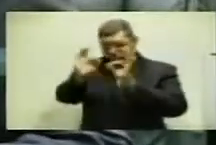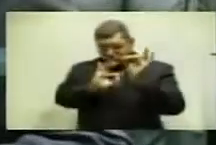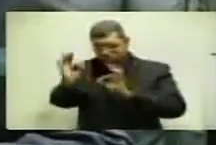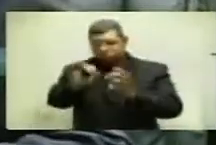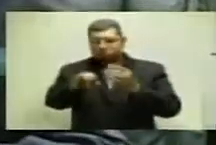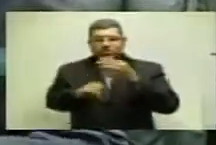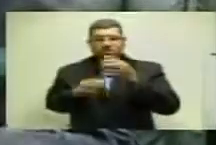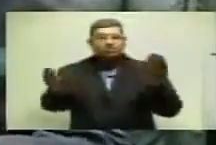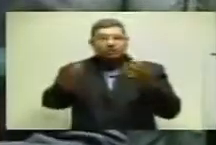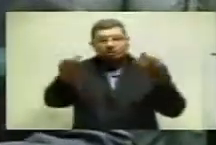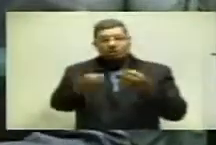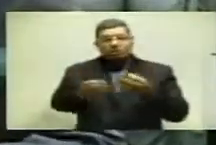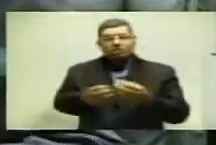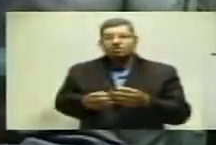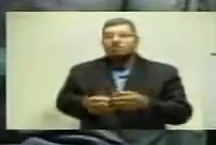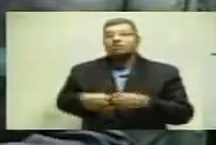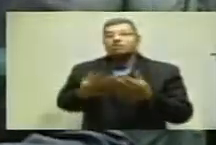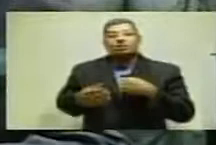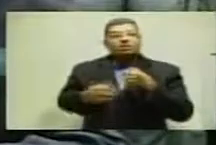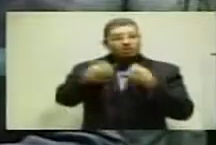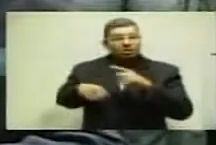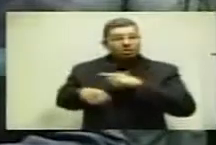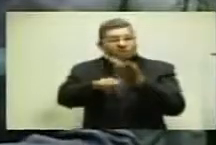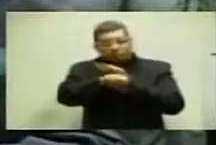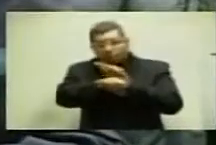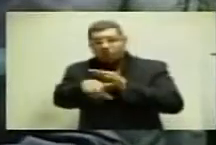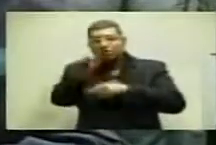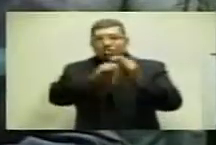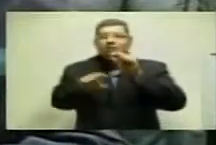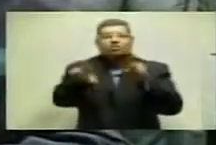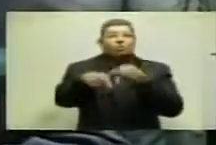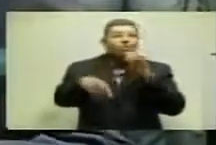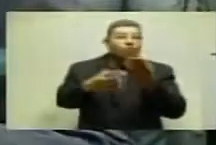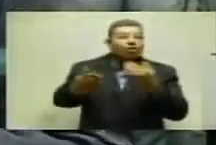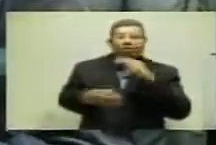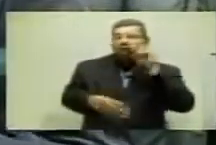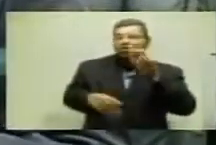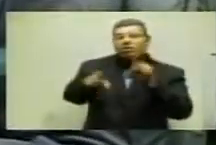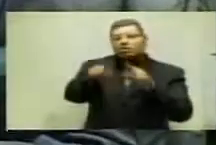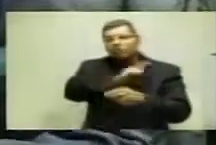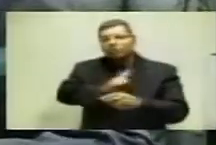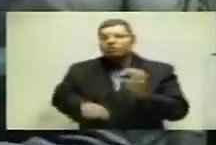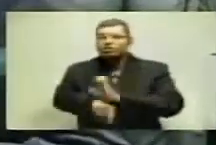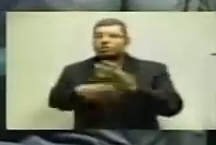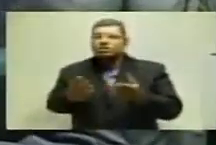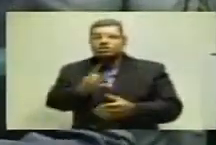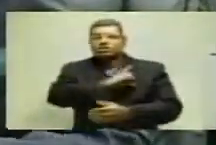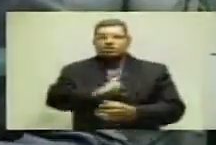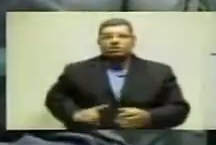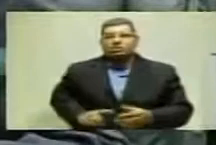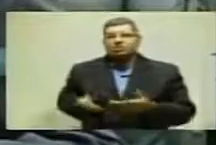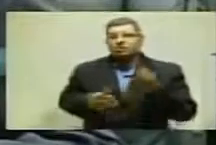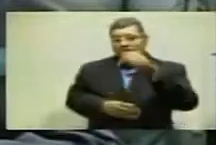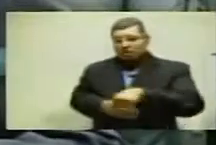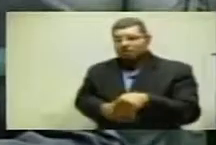que, se não é o ideal, é o que está sustentando. E nós temos que buscar alternativas também. E eu vejo até o governo do Estado, o deputado Marcelo